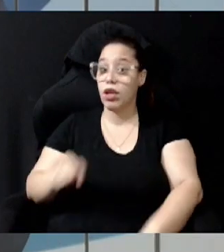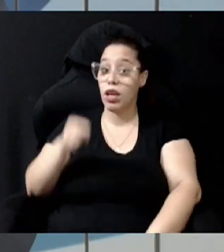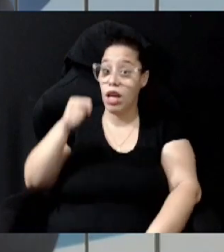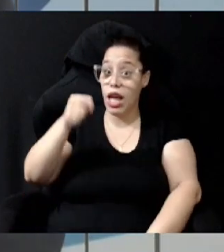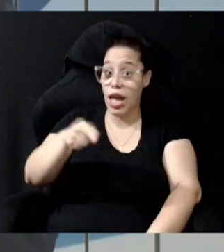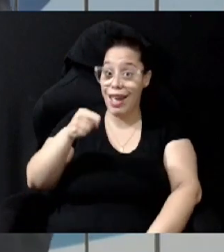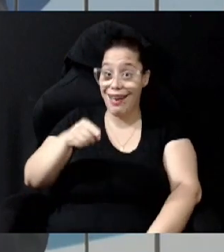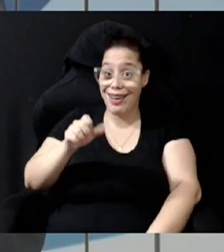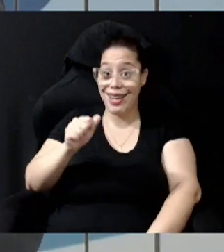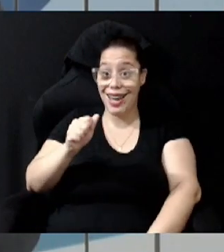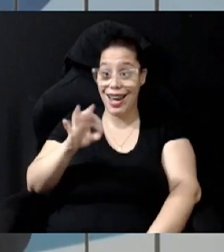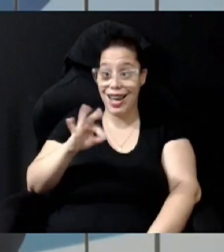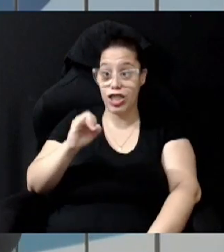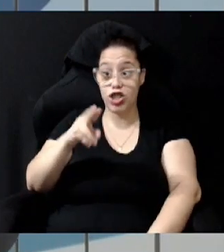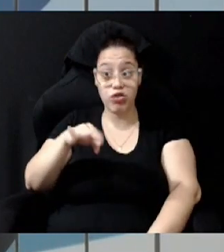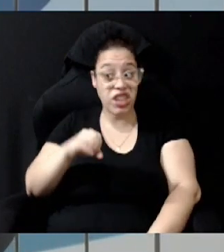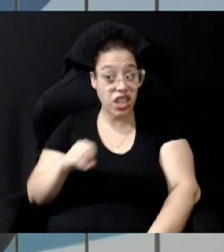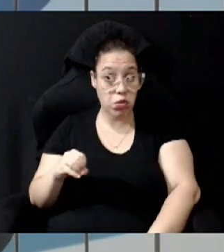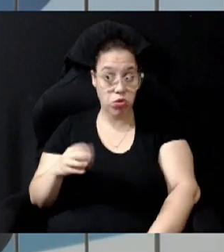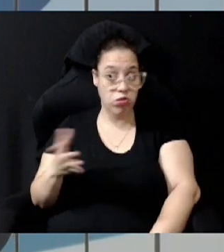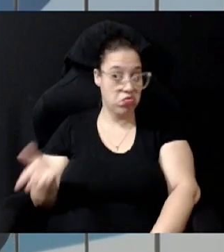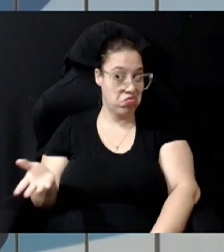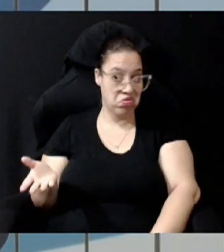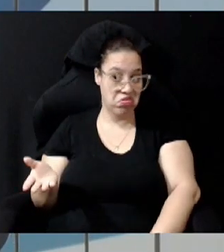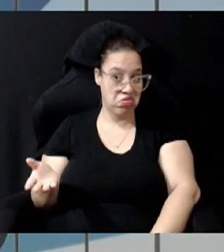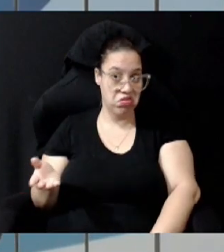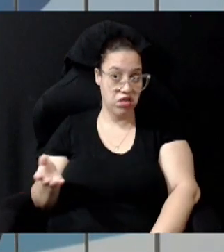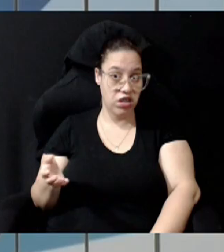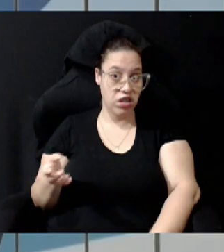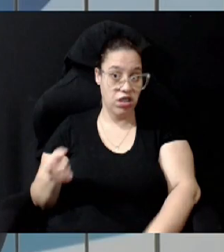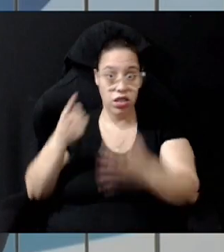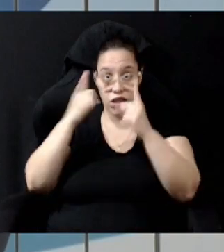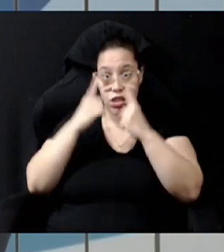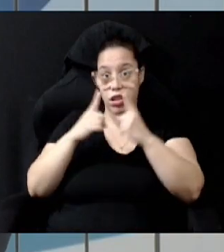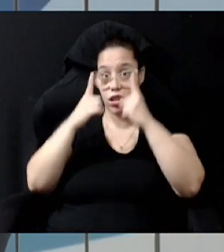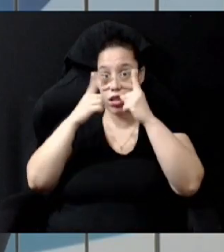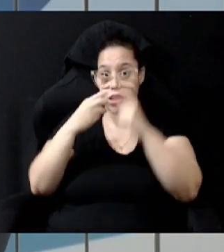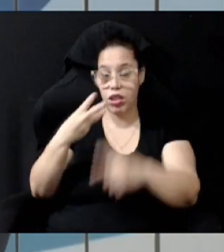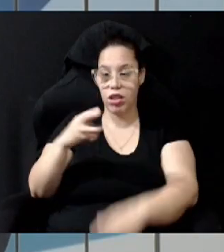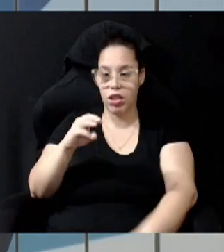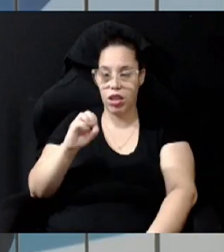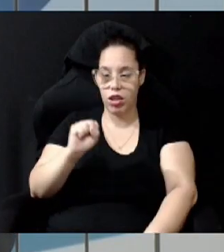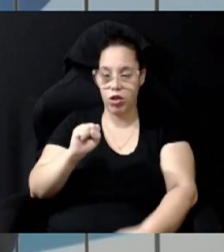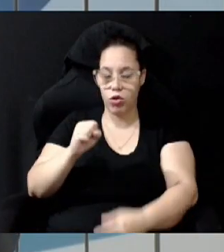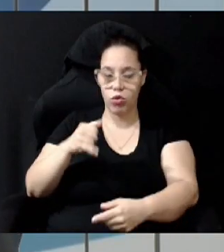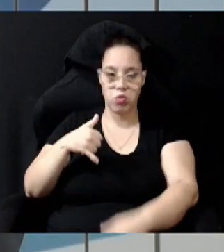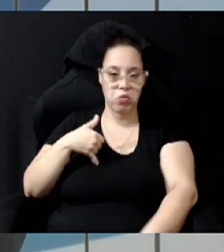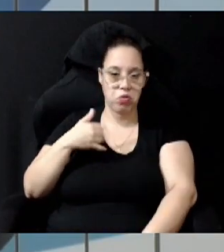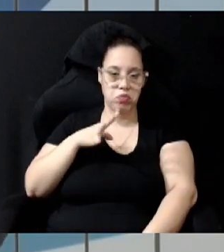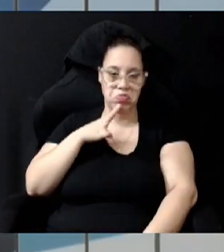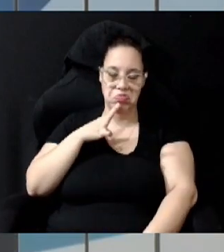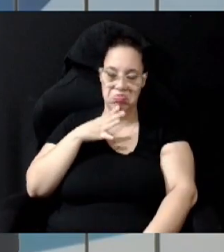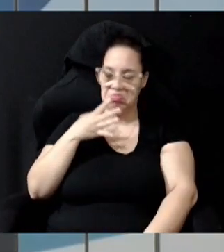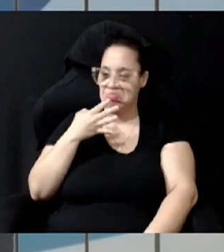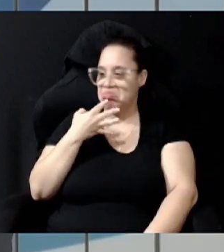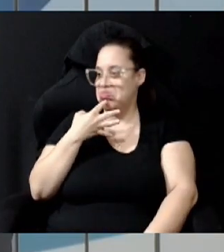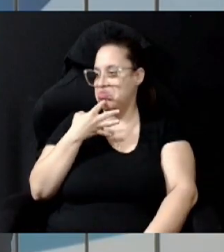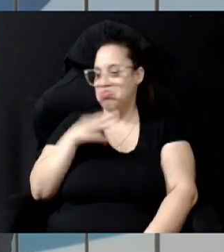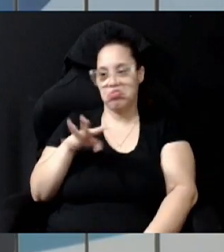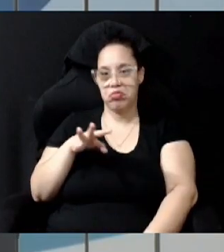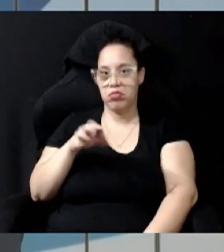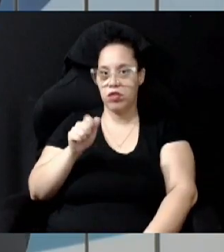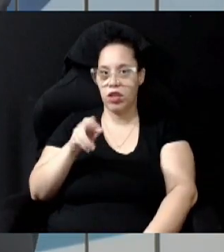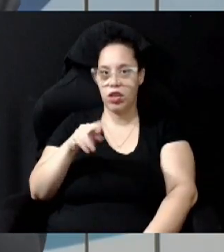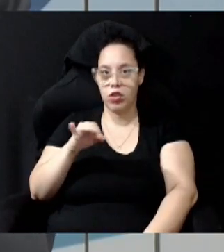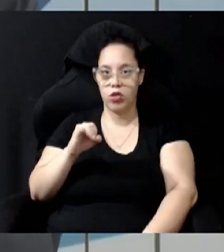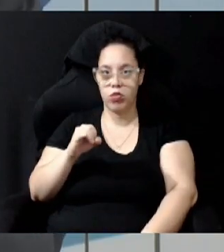ativismo, vou fazer em fevereiro, 38 anos que eu advogo. Eu não conheço ativismo por parte do Supremo.